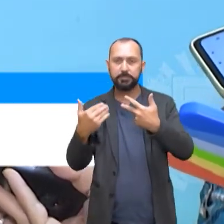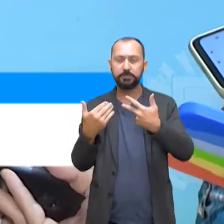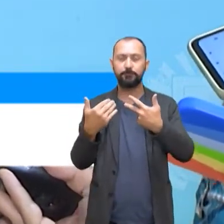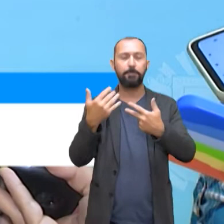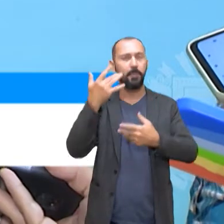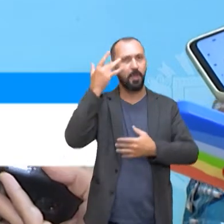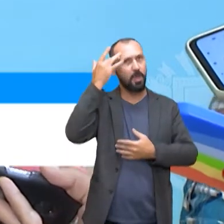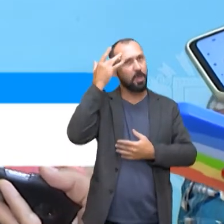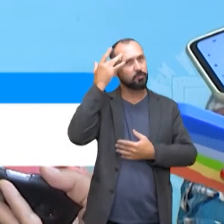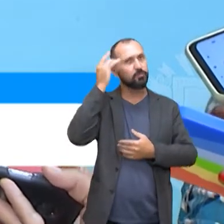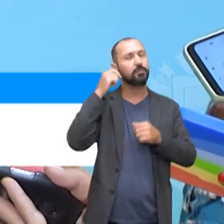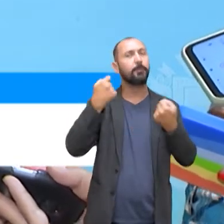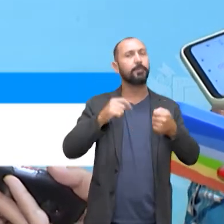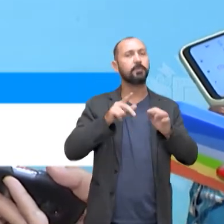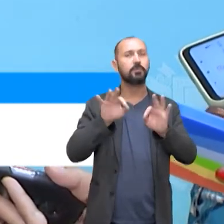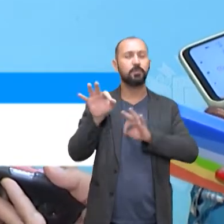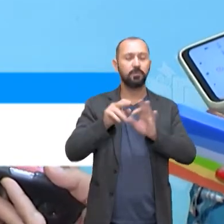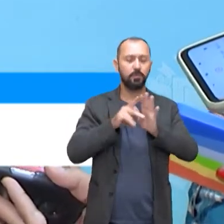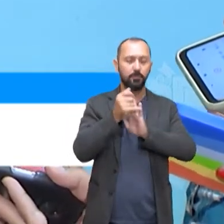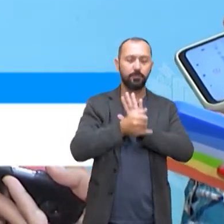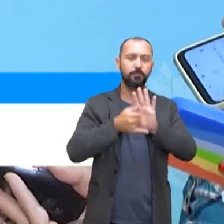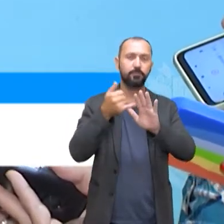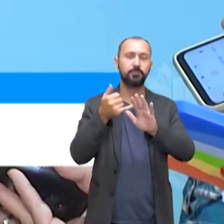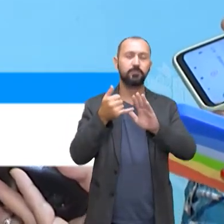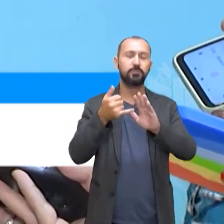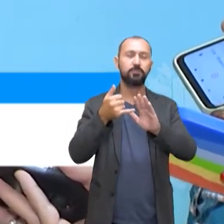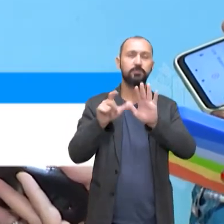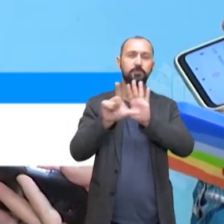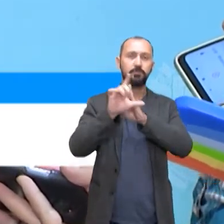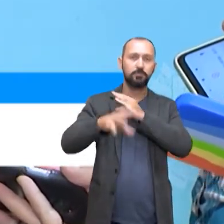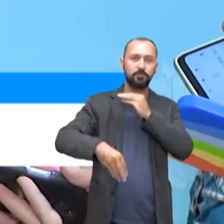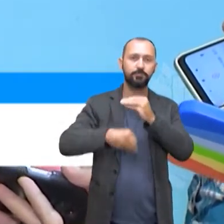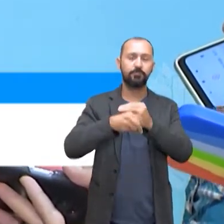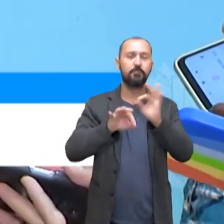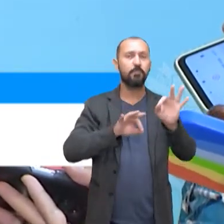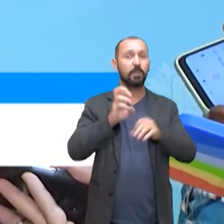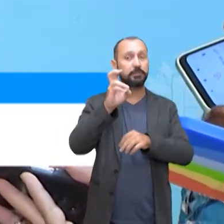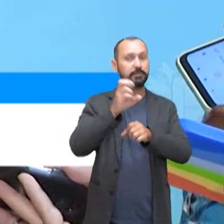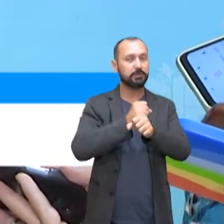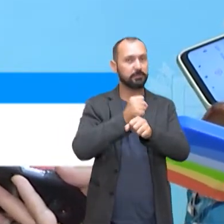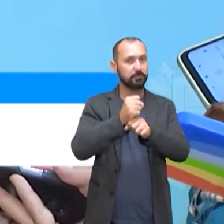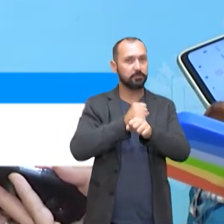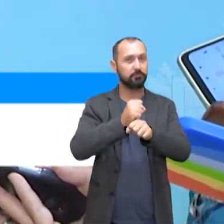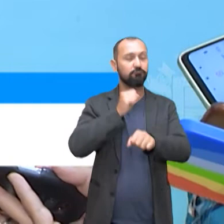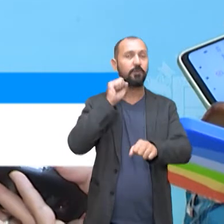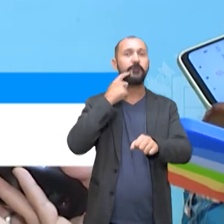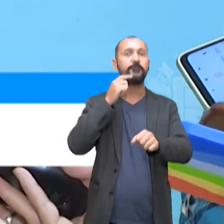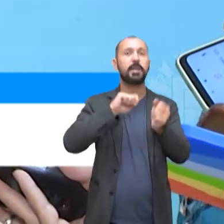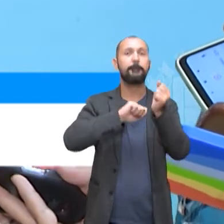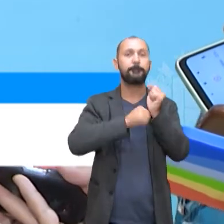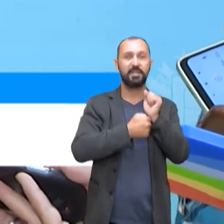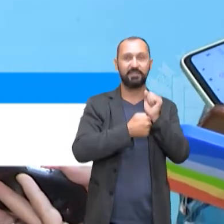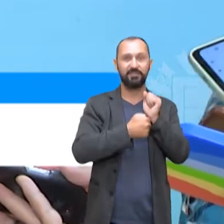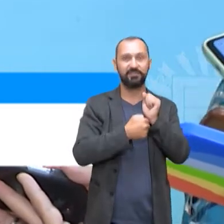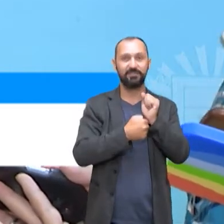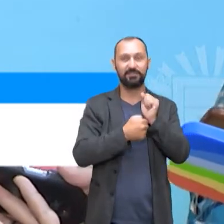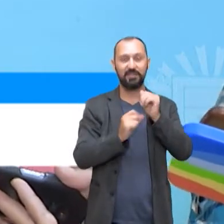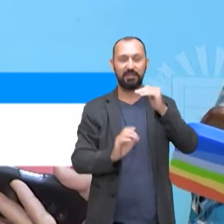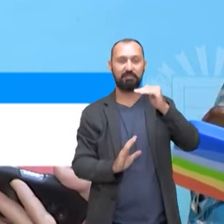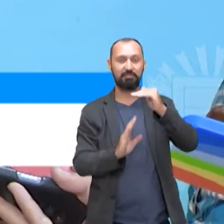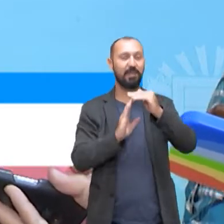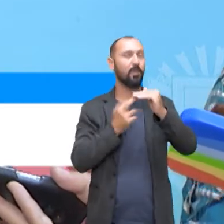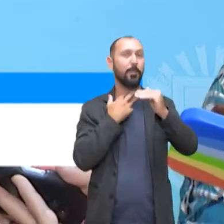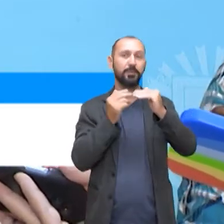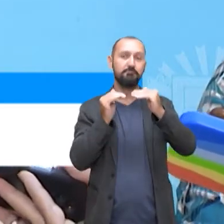discutindo, tem que fazer tem que ser feito um projeto de lei complementar para fazer um realinhamento, são 5 anos de